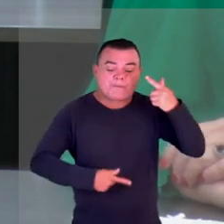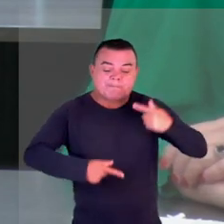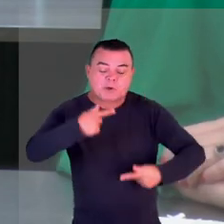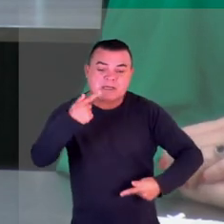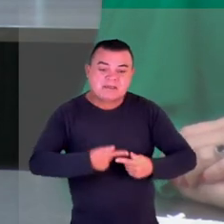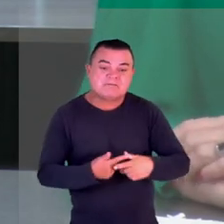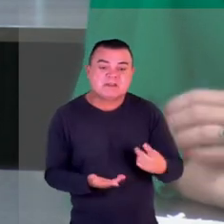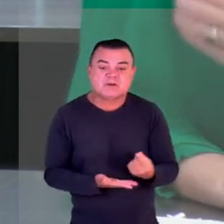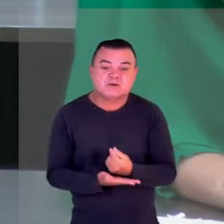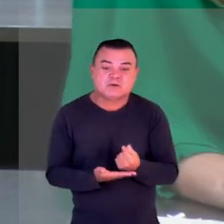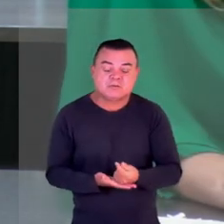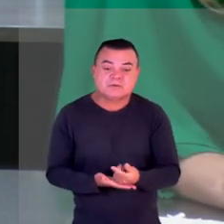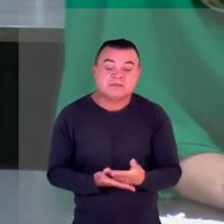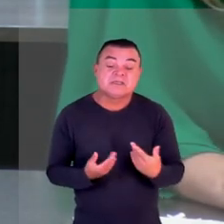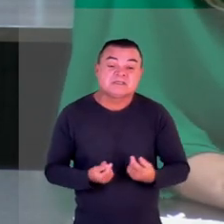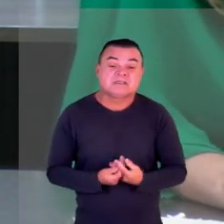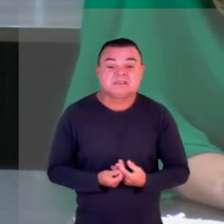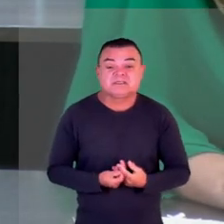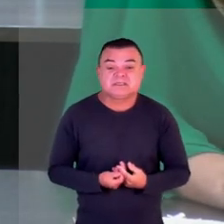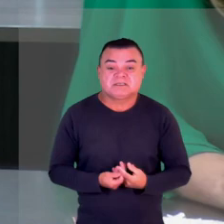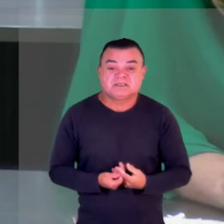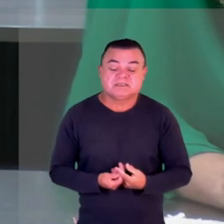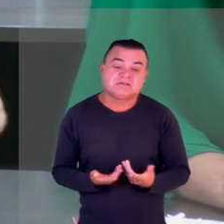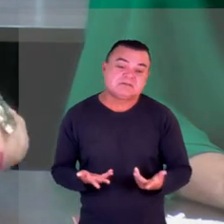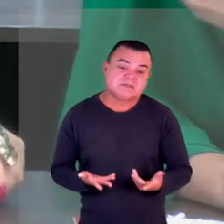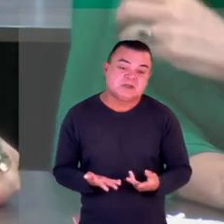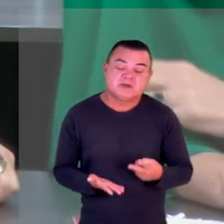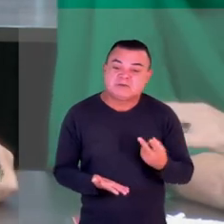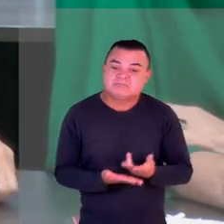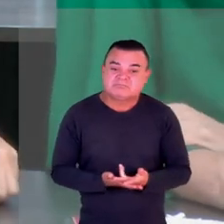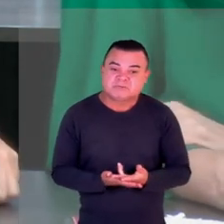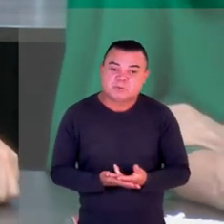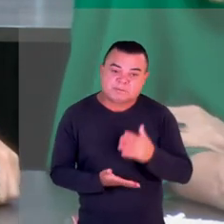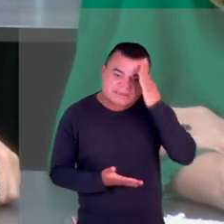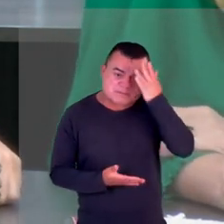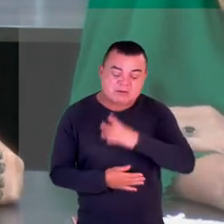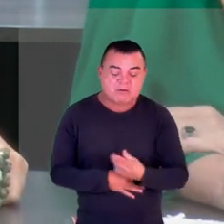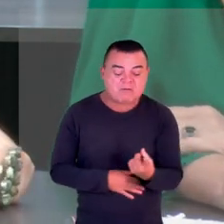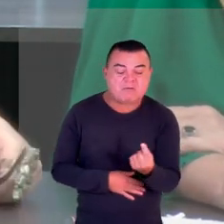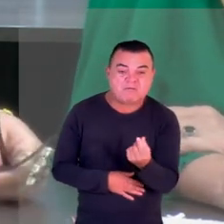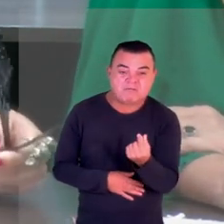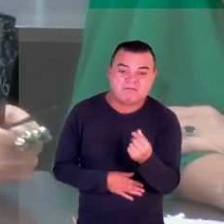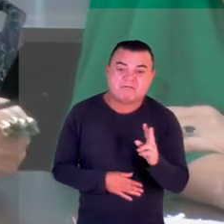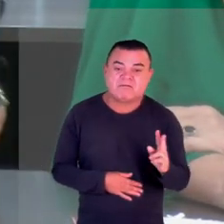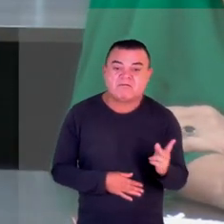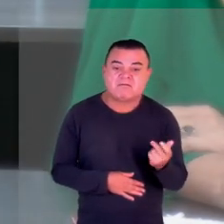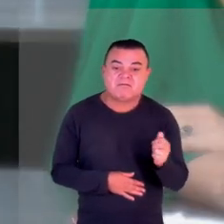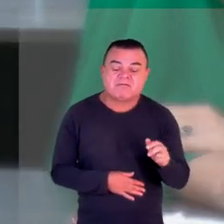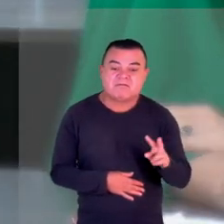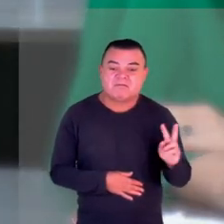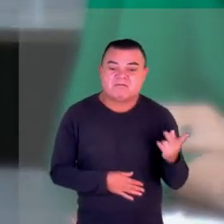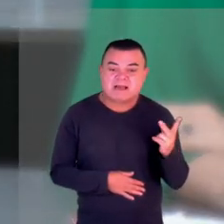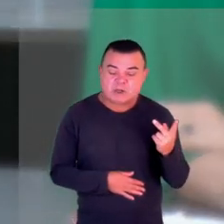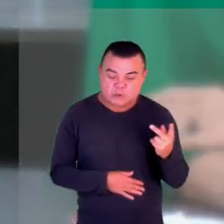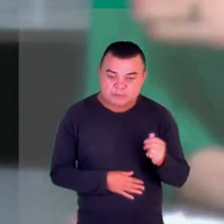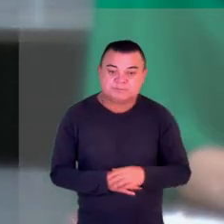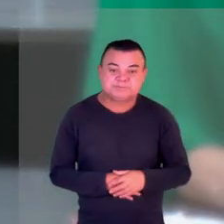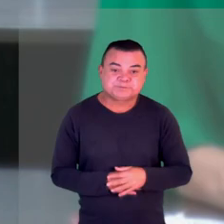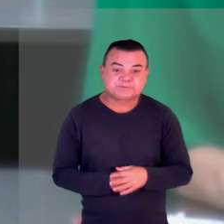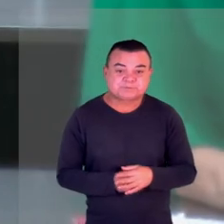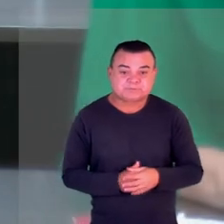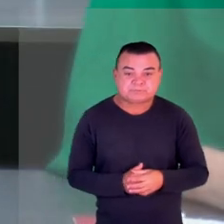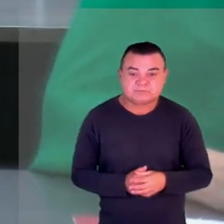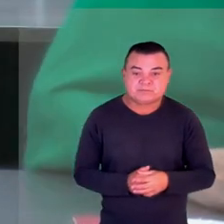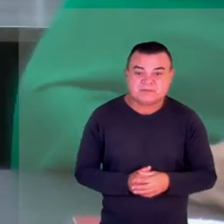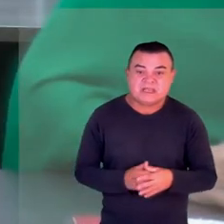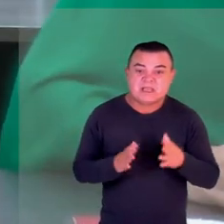né se é que dinheiro pode ser considerado valor mas enfim fica aí pros filósofos questionarem mas agora eu posso